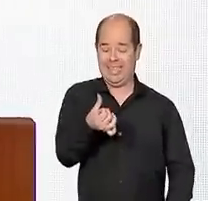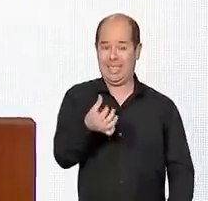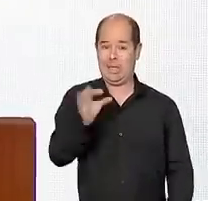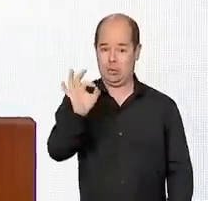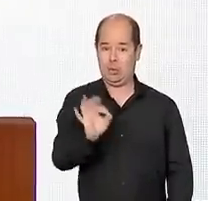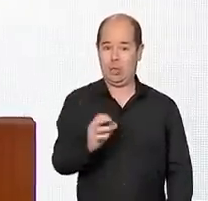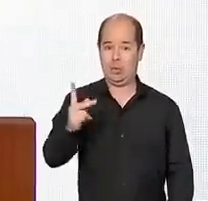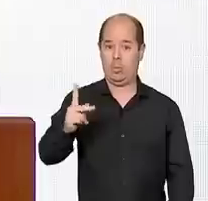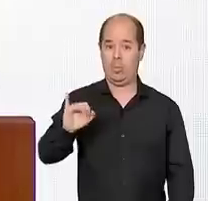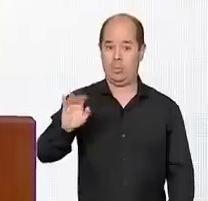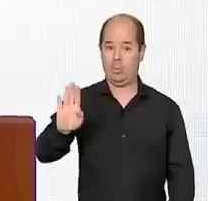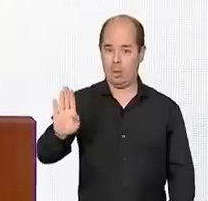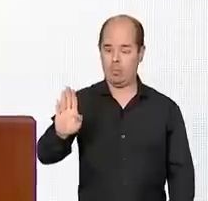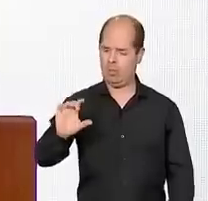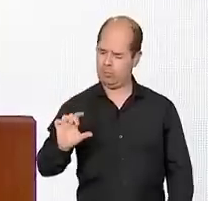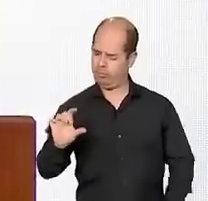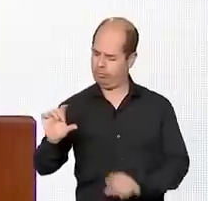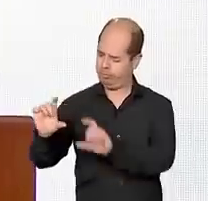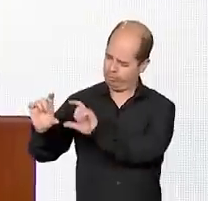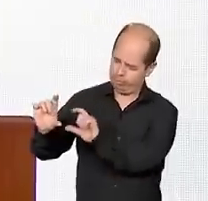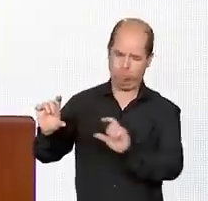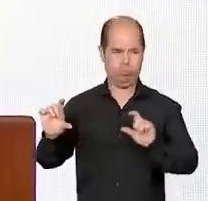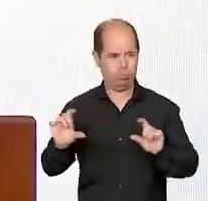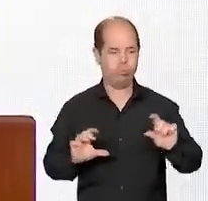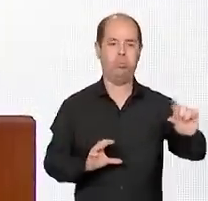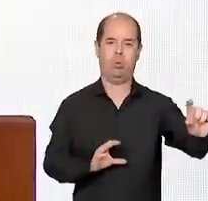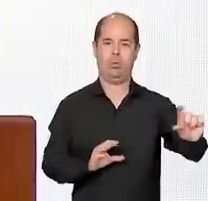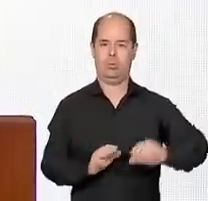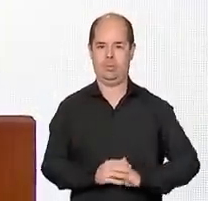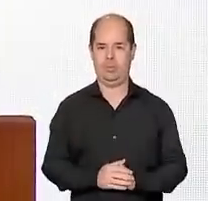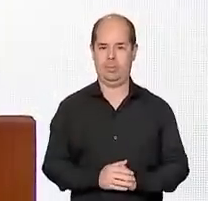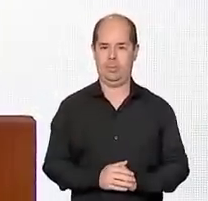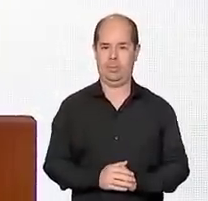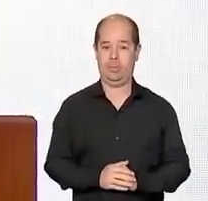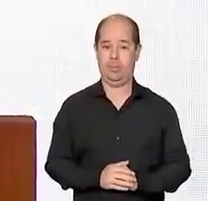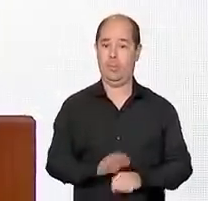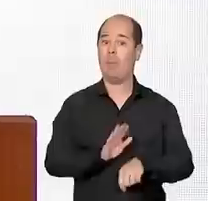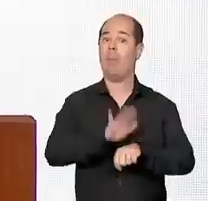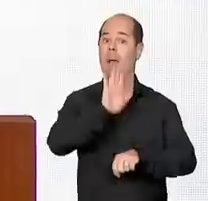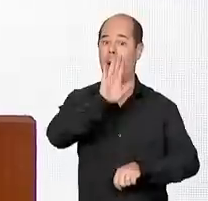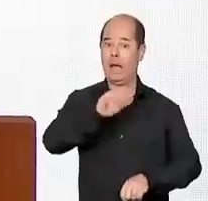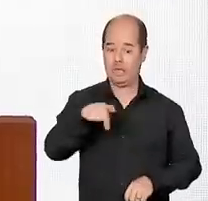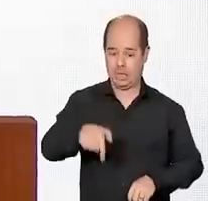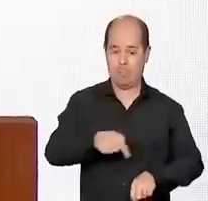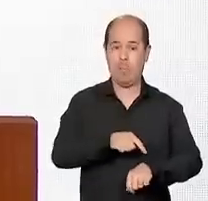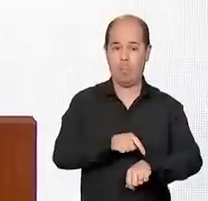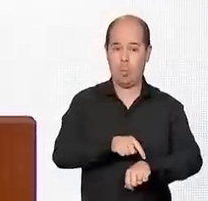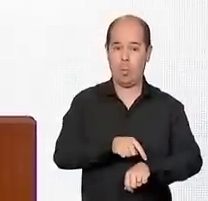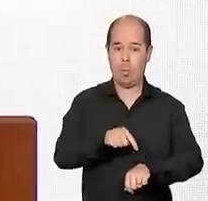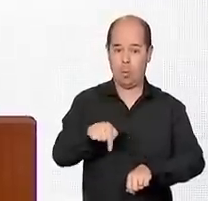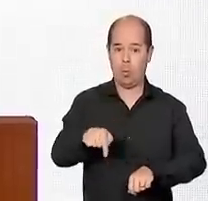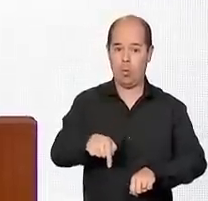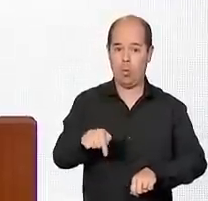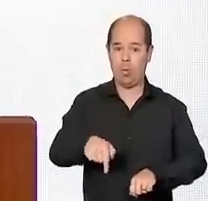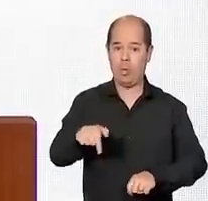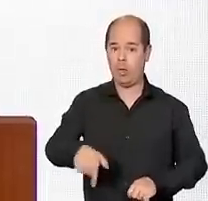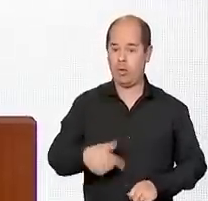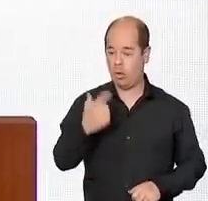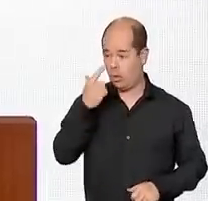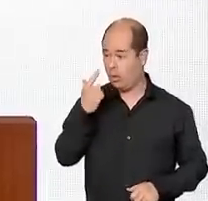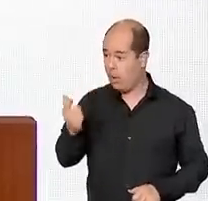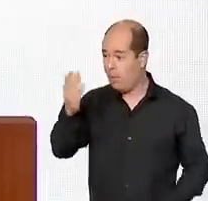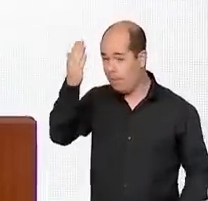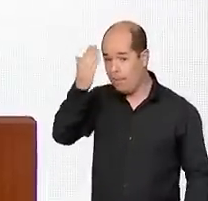recursos públicos para o SUS. E mais que isso, esse momento, este ato, nos